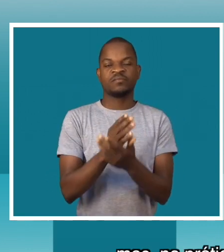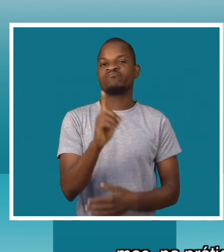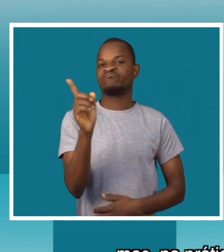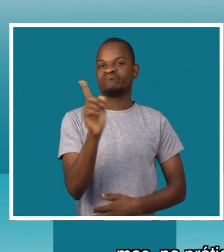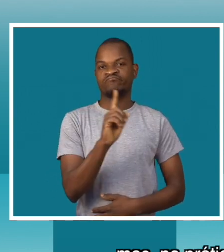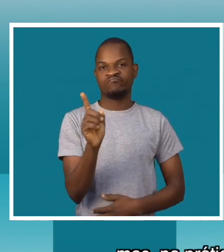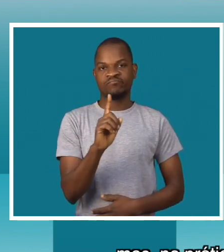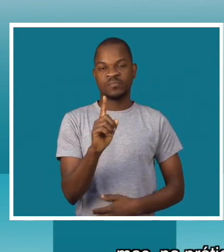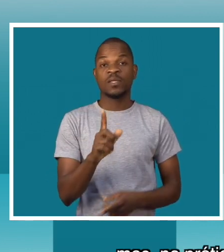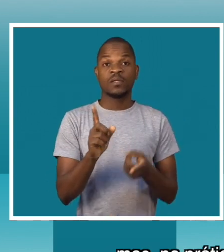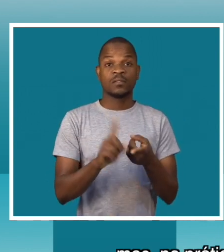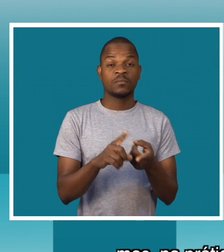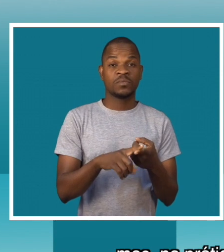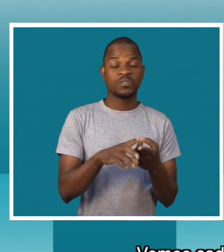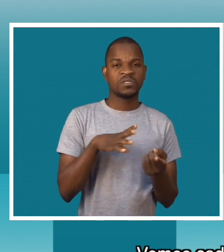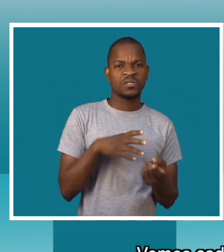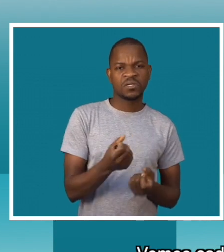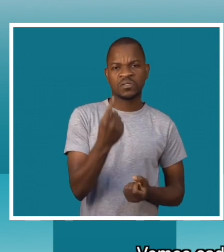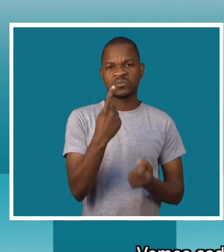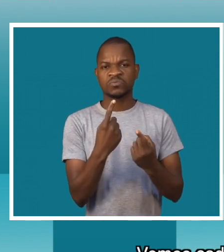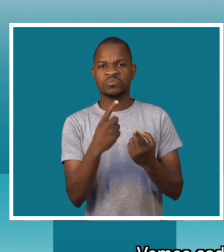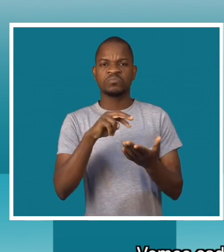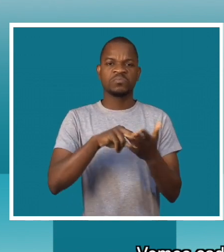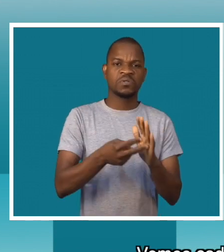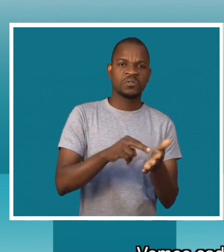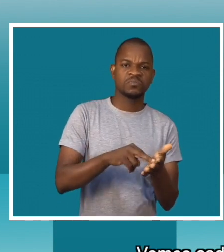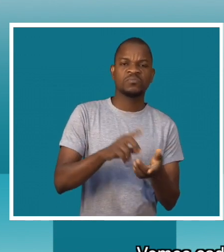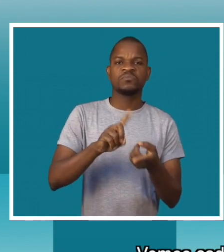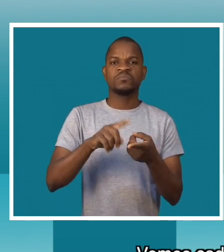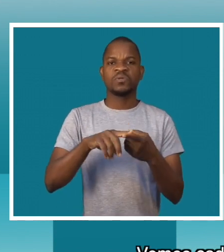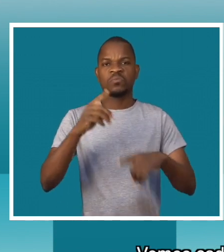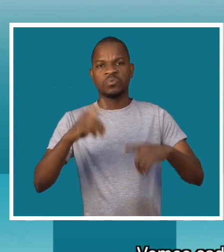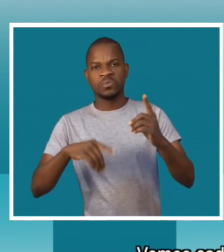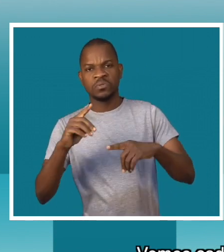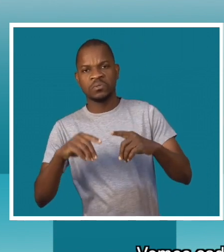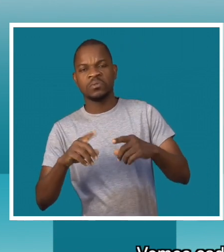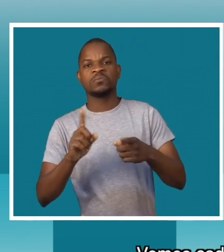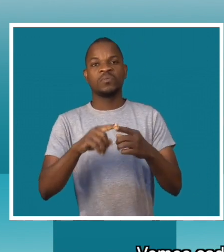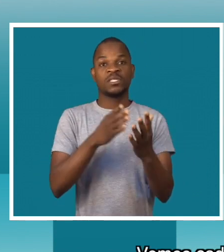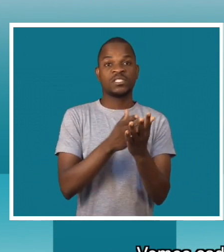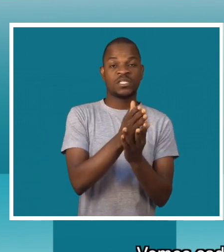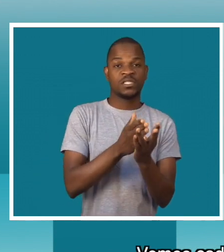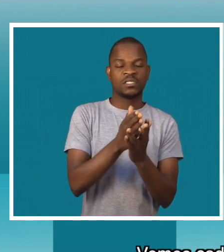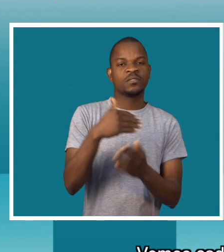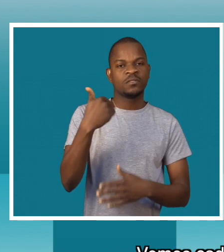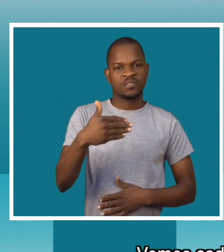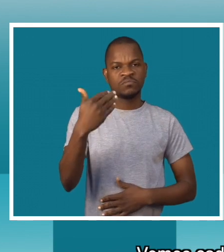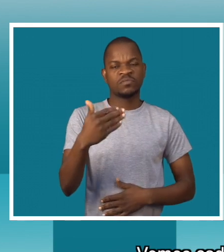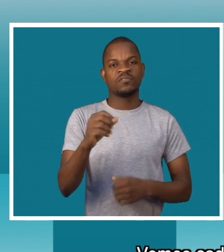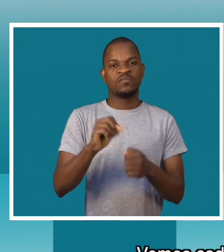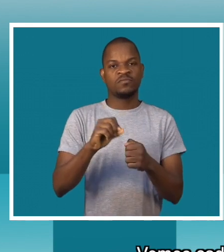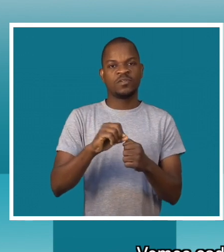prática, nós não estamos a ver nada. Estamos a ver cada plano, cada política, cada estratégia, que anualmente está,